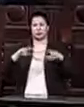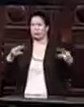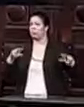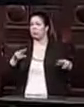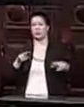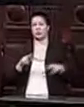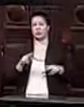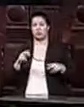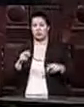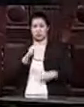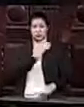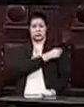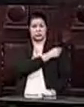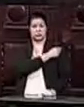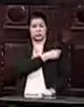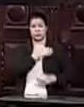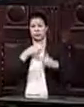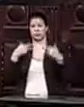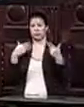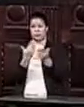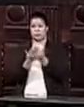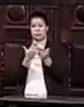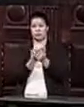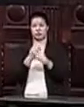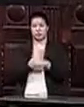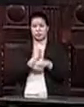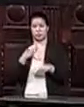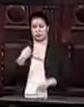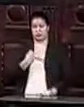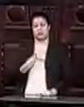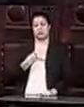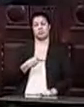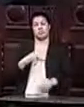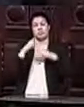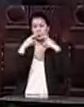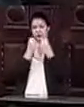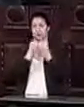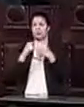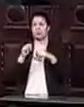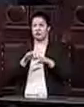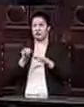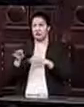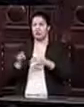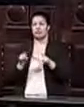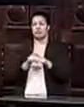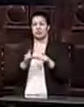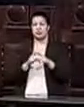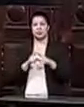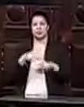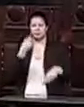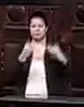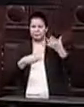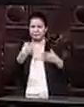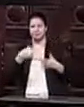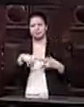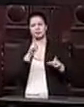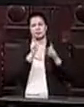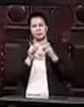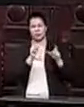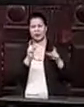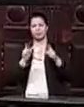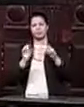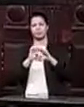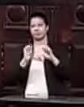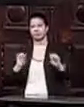intervenções de estudantes de várias escolas que estiveram presentes na Comissão de Educação, com belas intervenções fundamentadas,